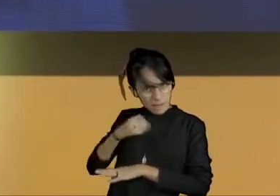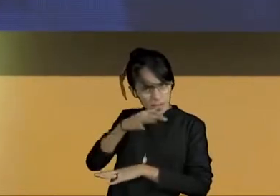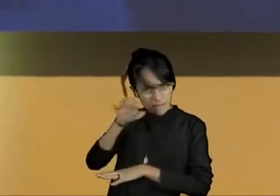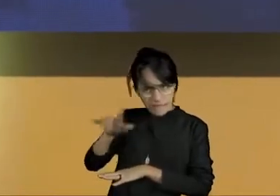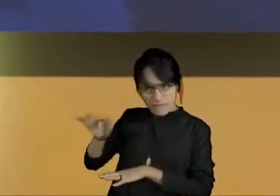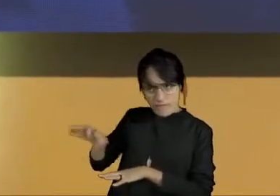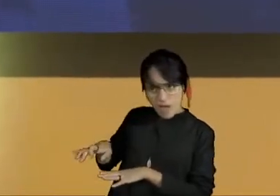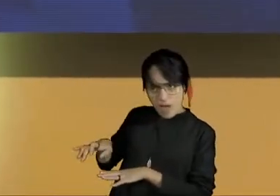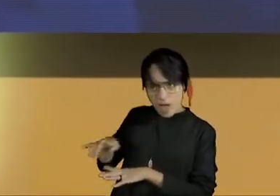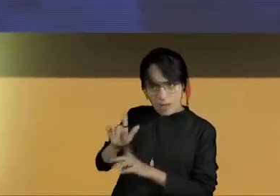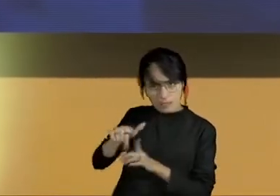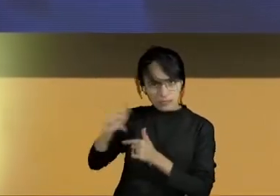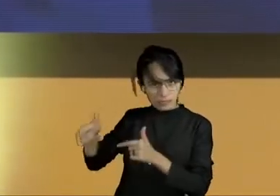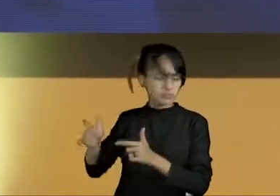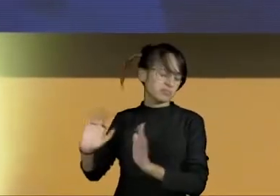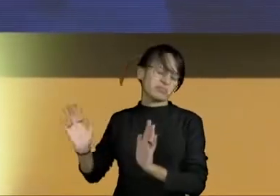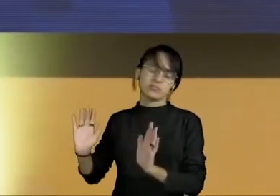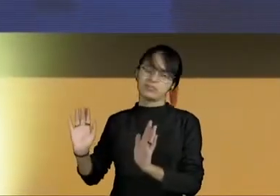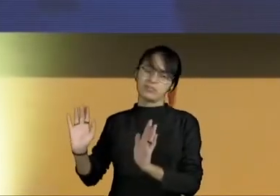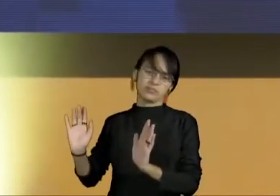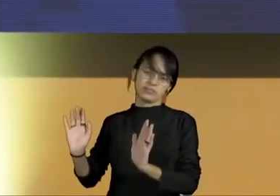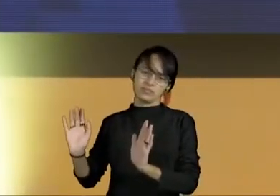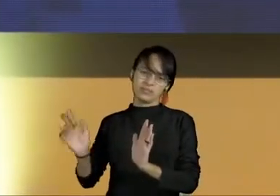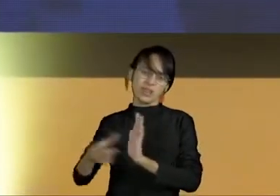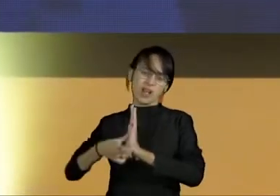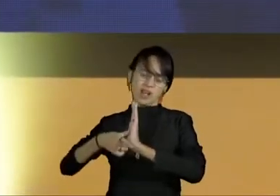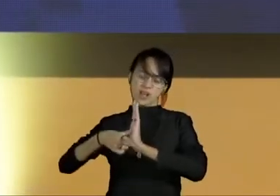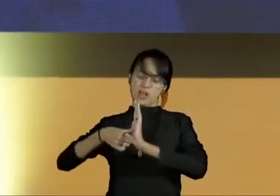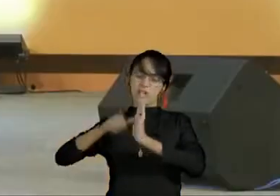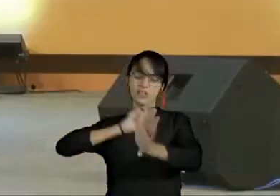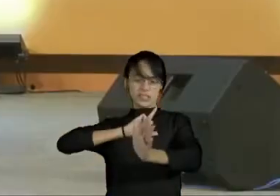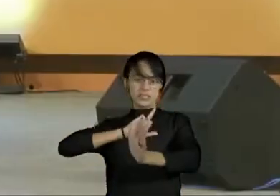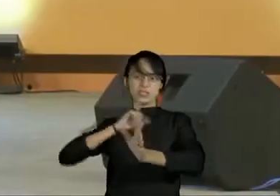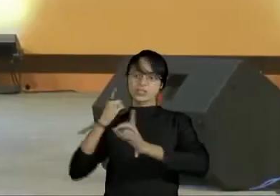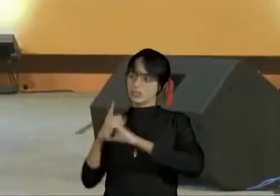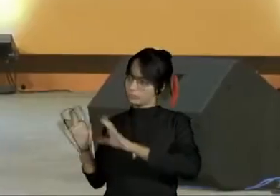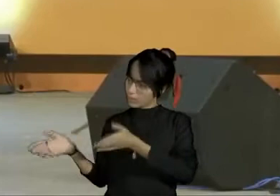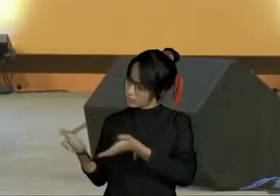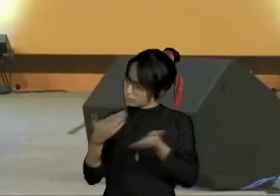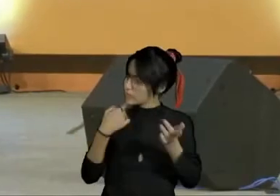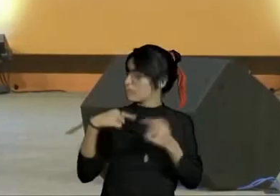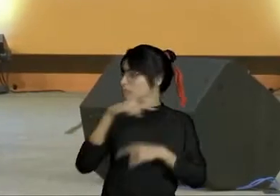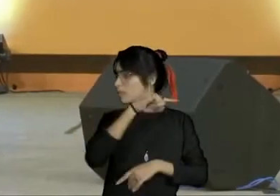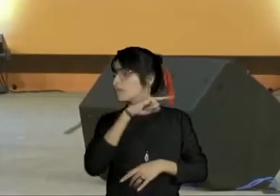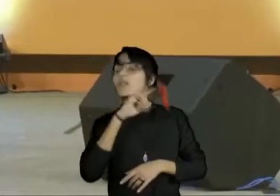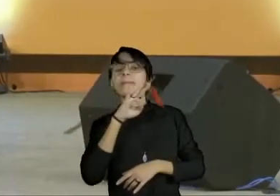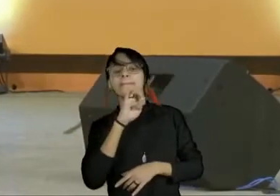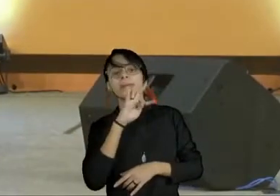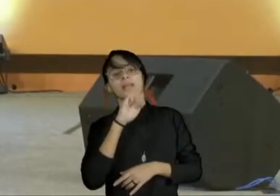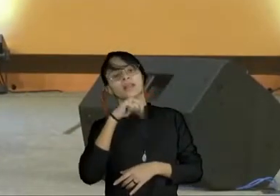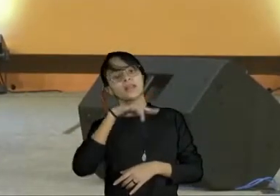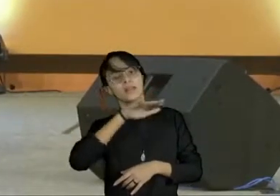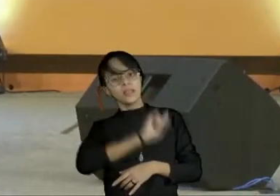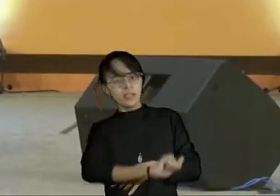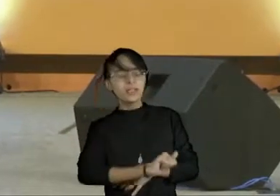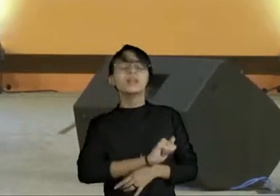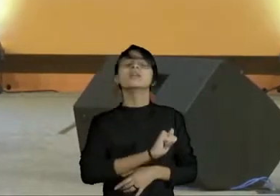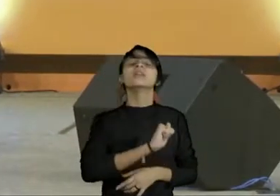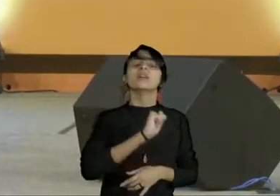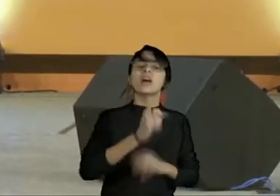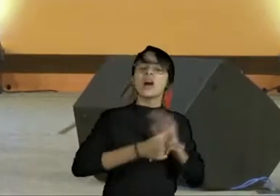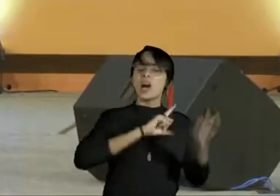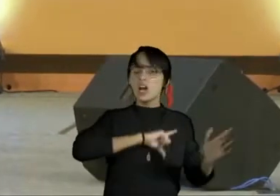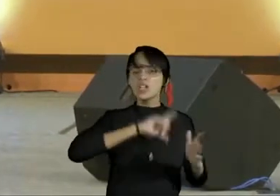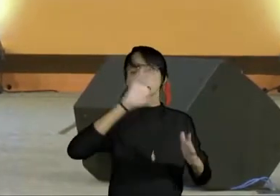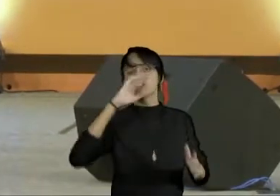alguém para tomar essa decisão? Muito antes de animar os discípulos para irem a Betânia, muito antes de animar Marta a crer,